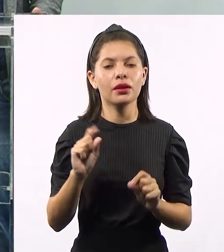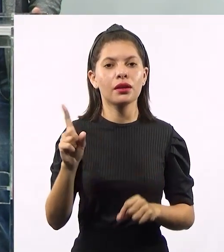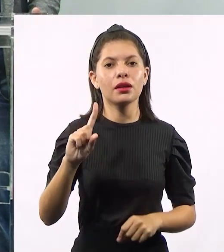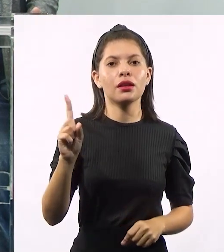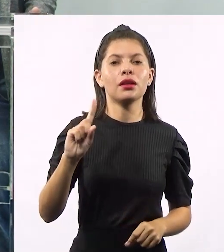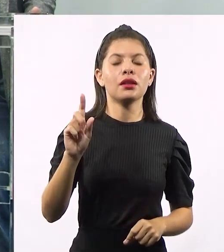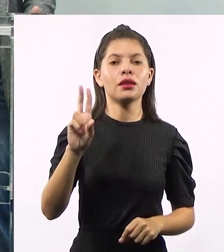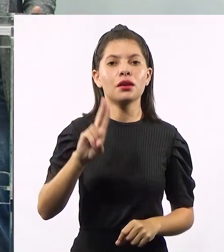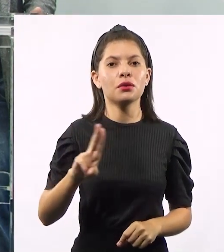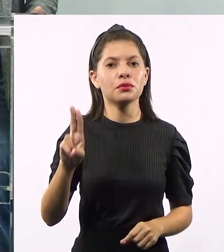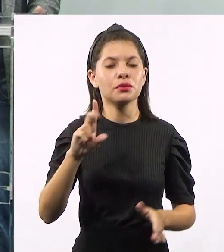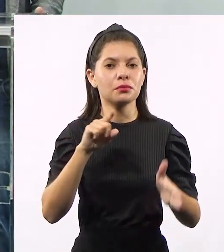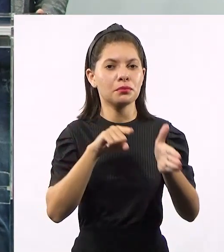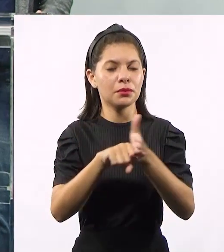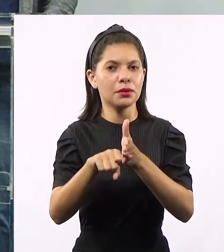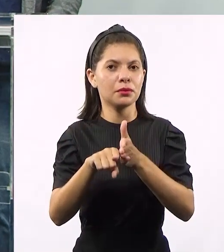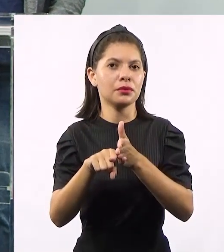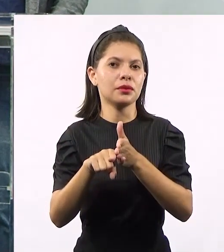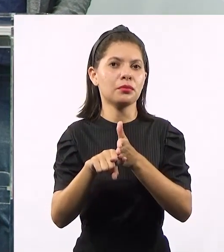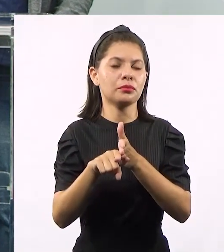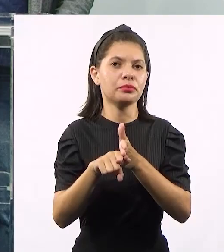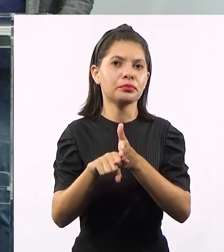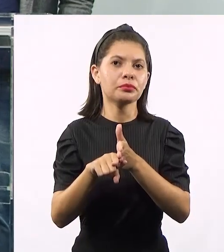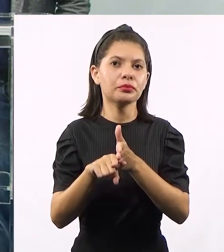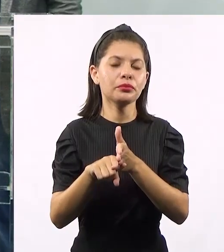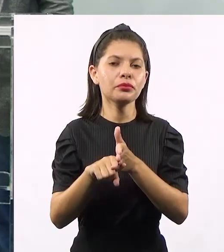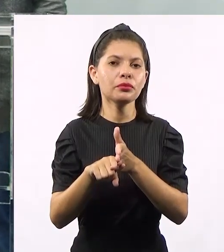eu não utilizo uma pergunta, e sim uma afirmação.